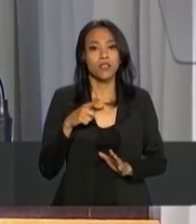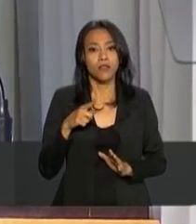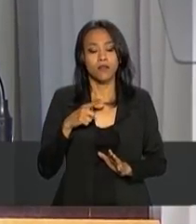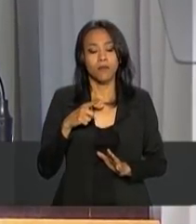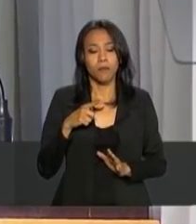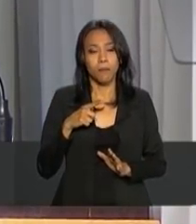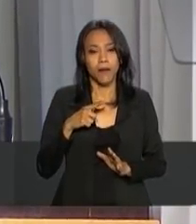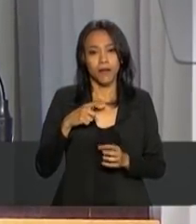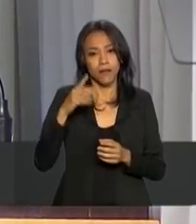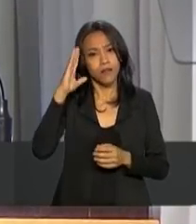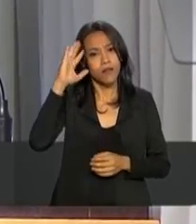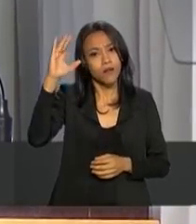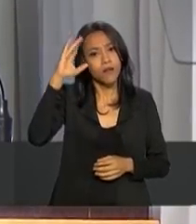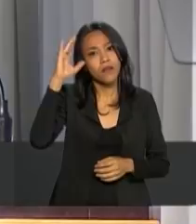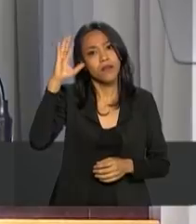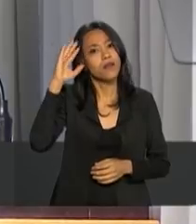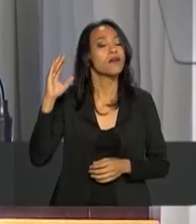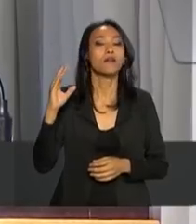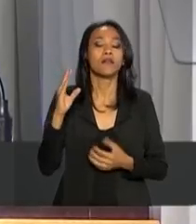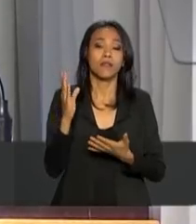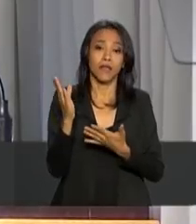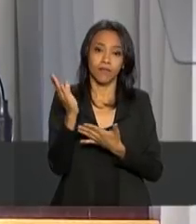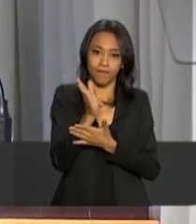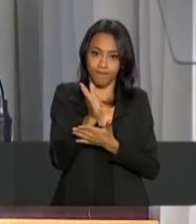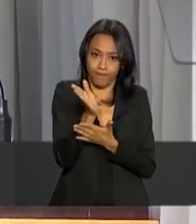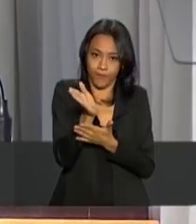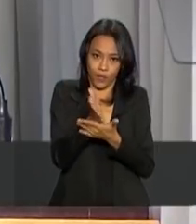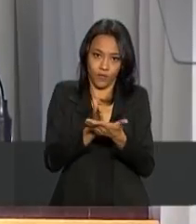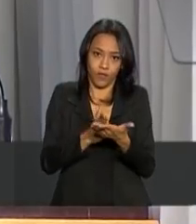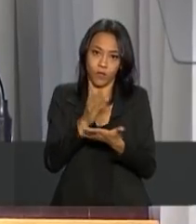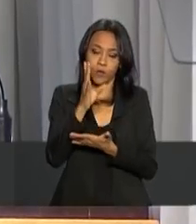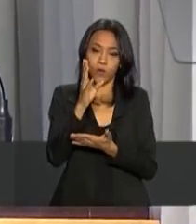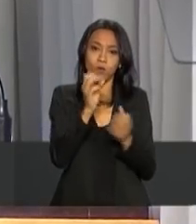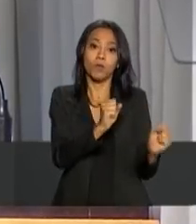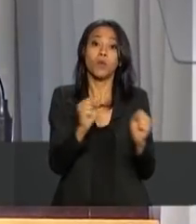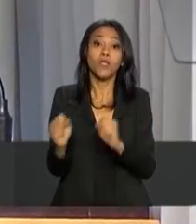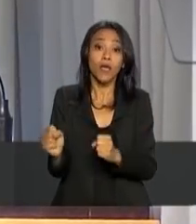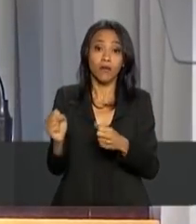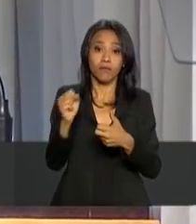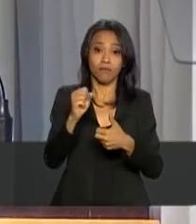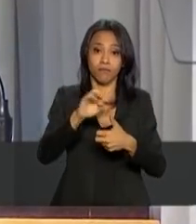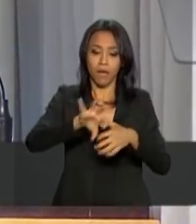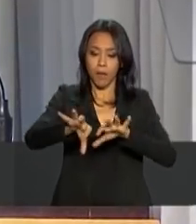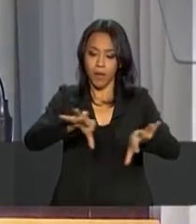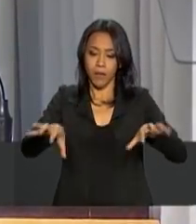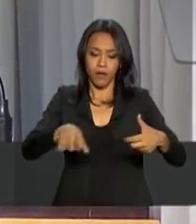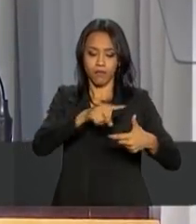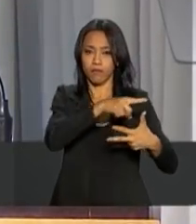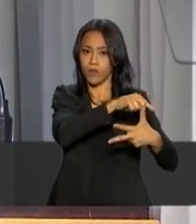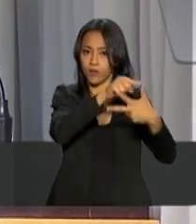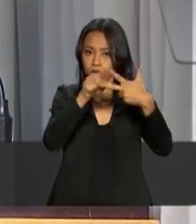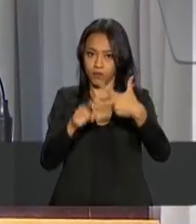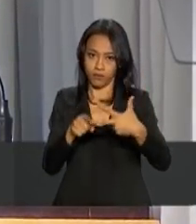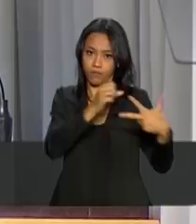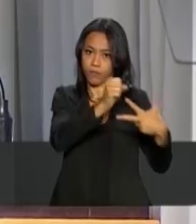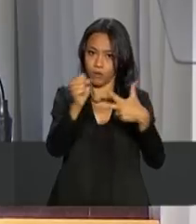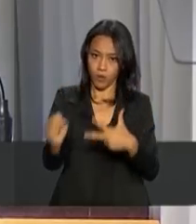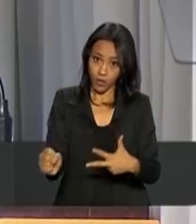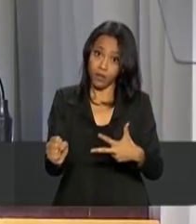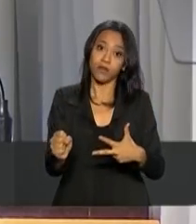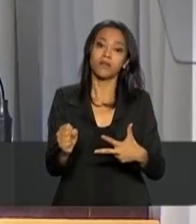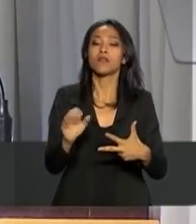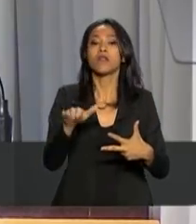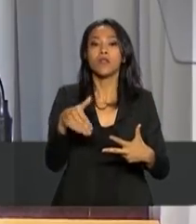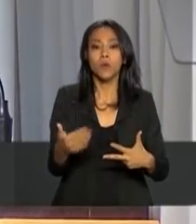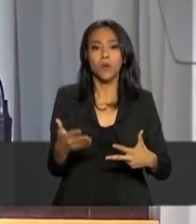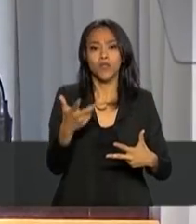do poder. Isso foi em 1824. Nós estávamos muito próximos de 1789, quando se deu a